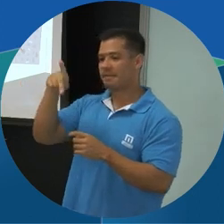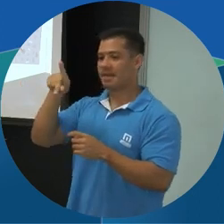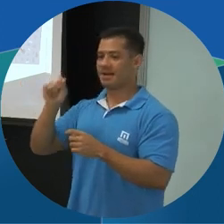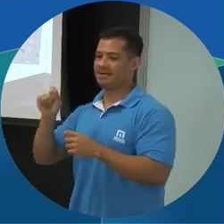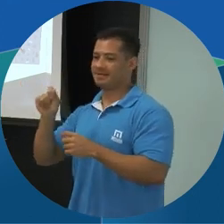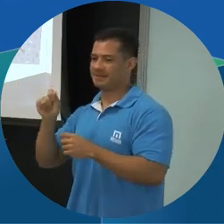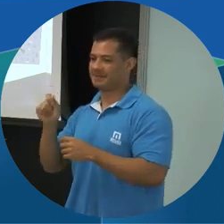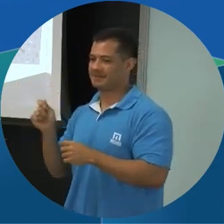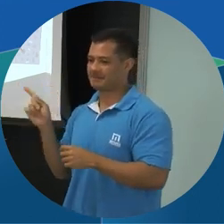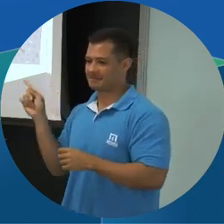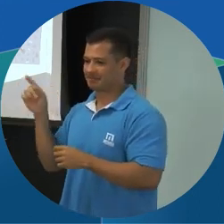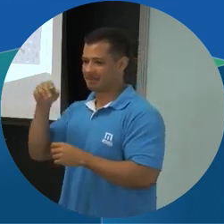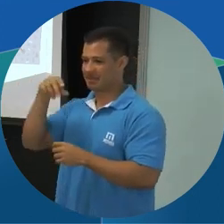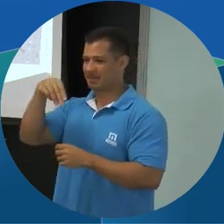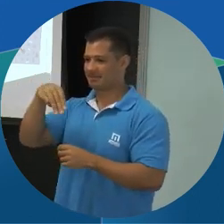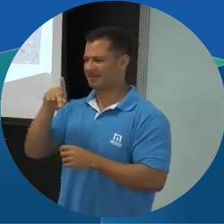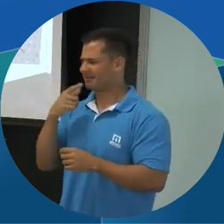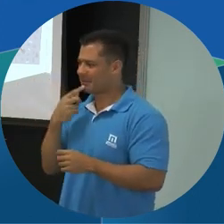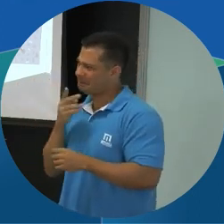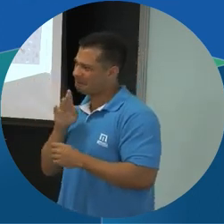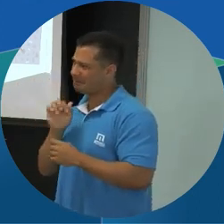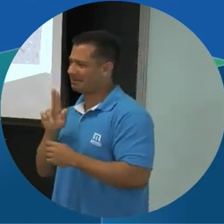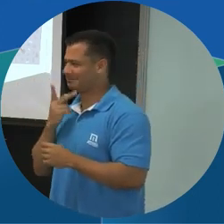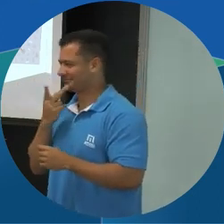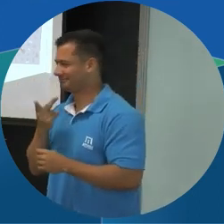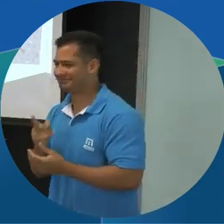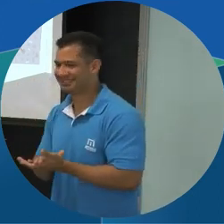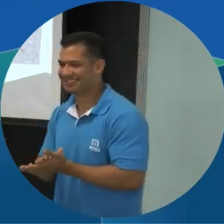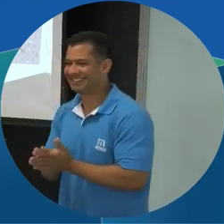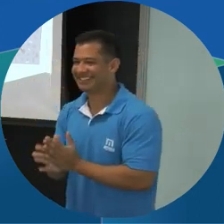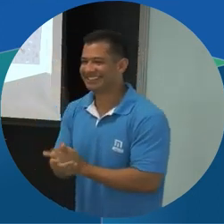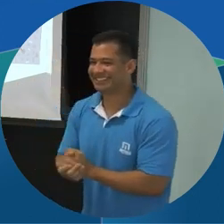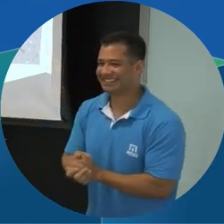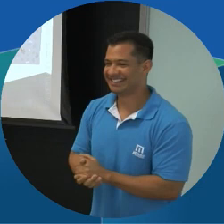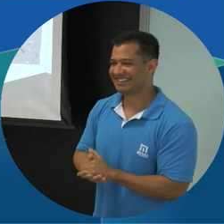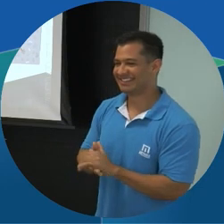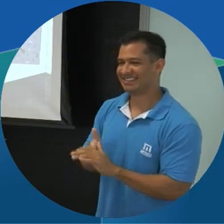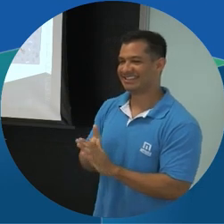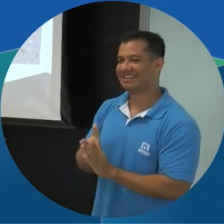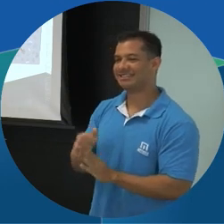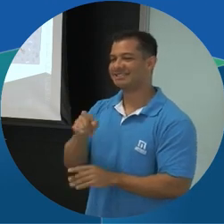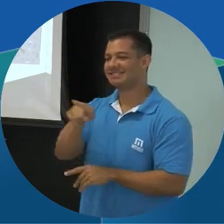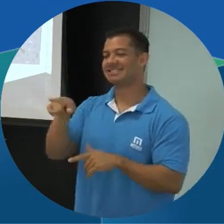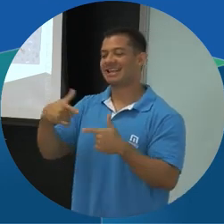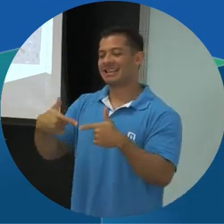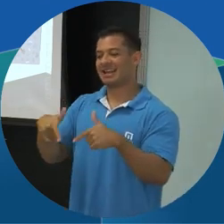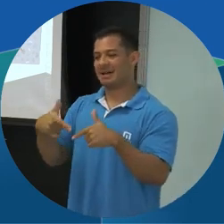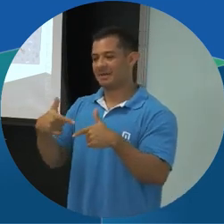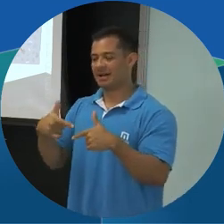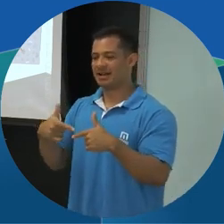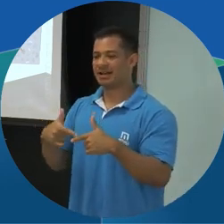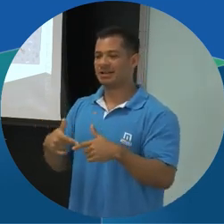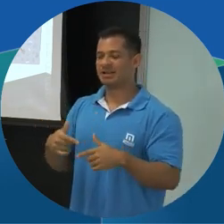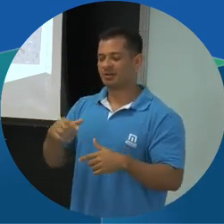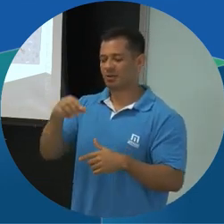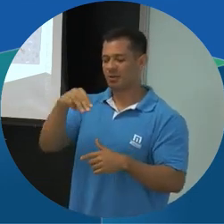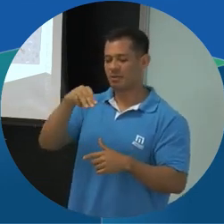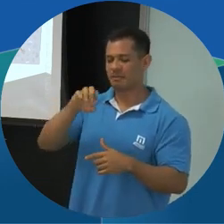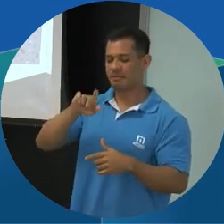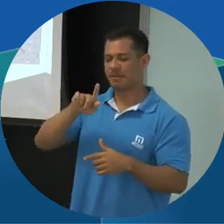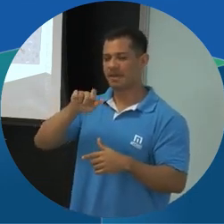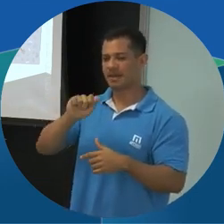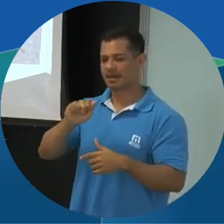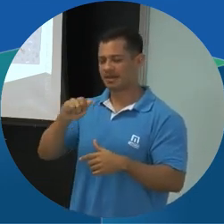é muito, ela varia bastante. Vocês trabalham muito com o megapascal, né? Então, a gente costuma trabalhar